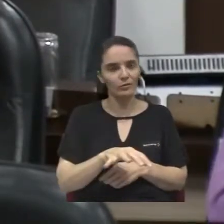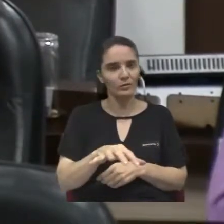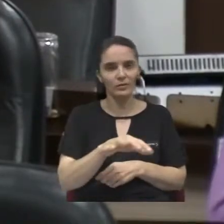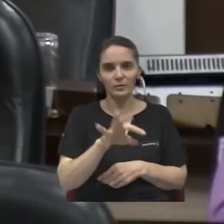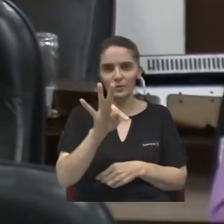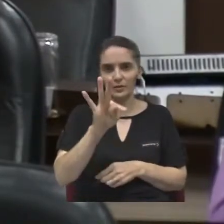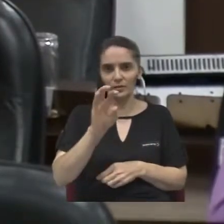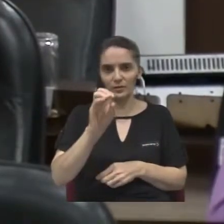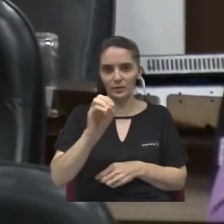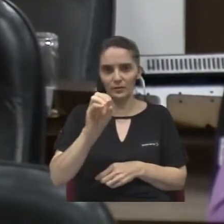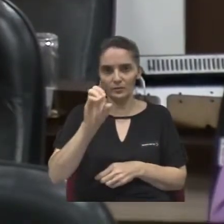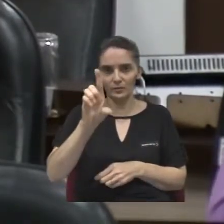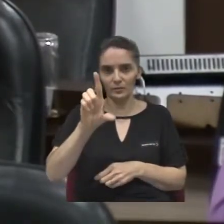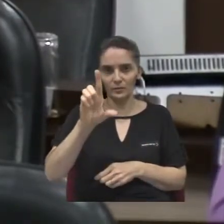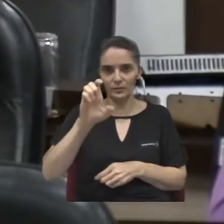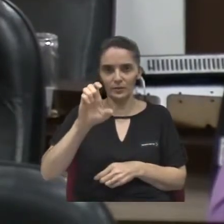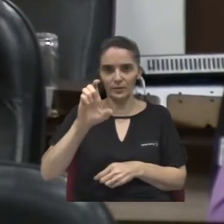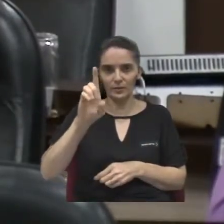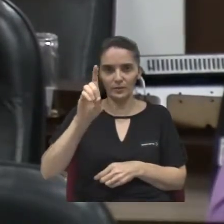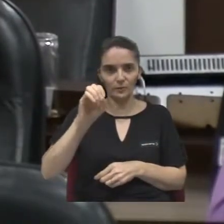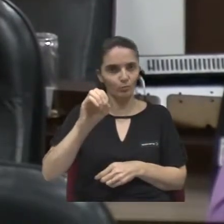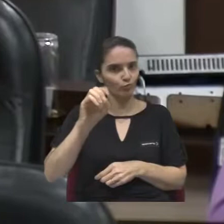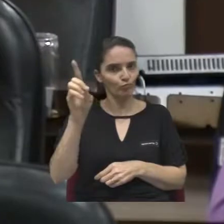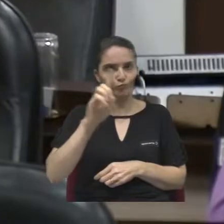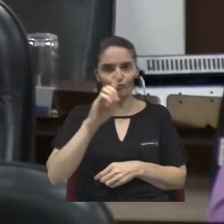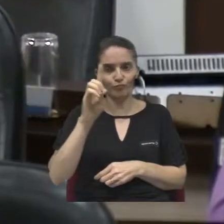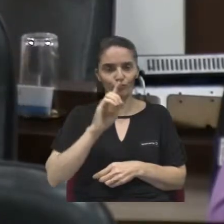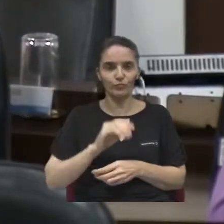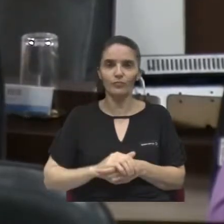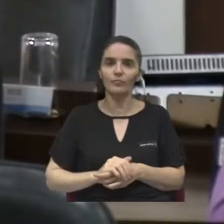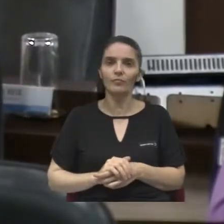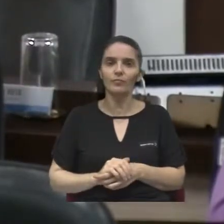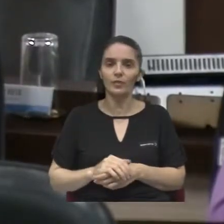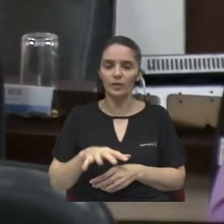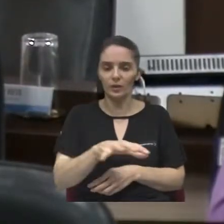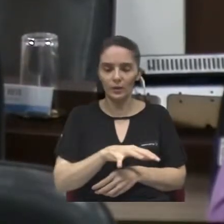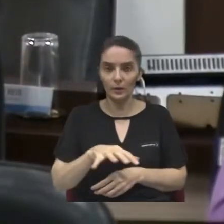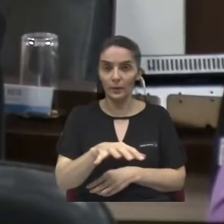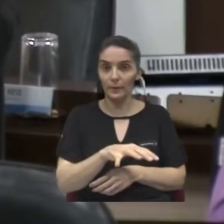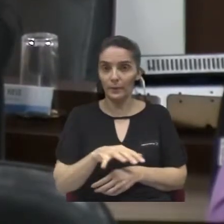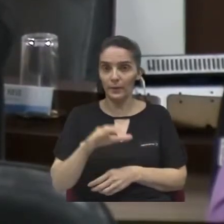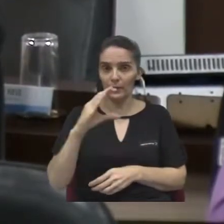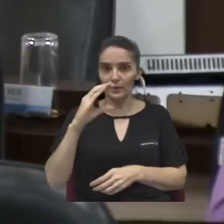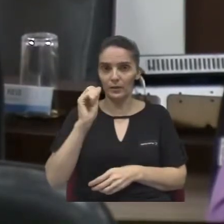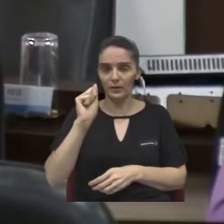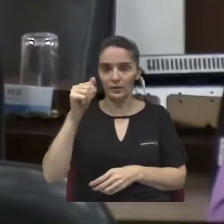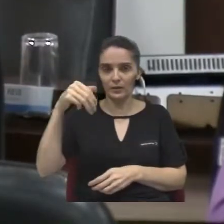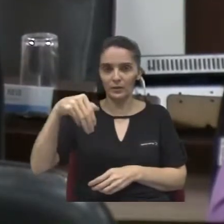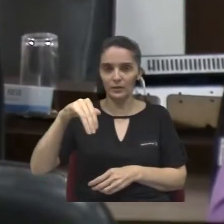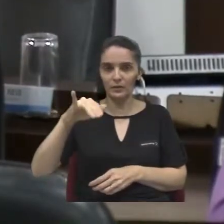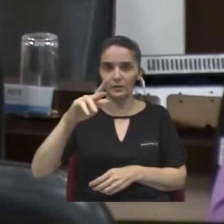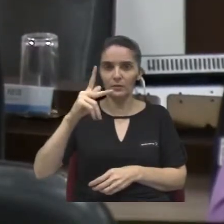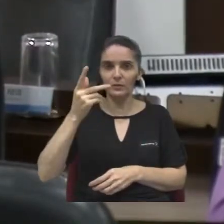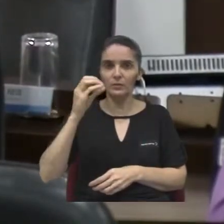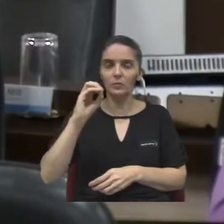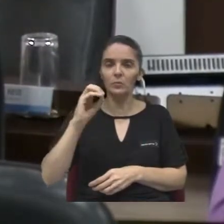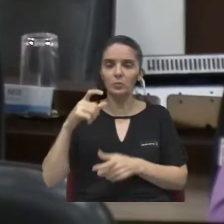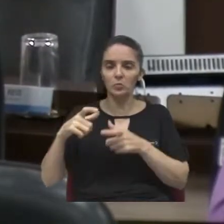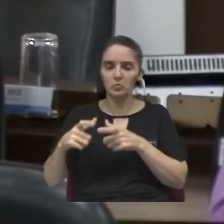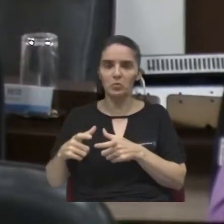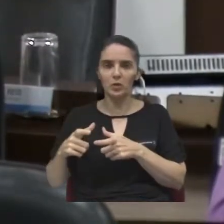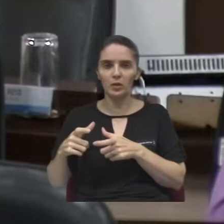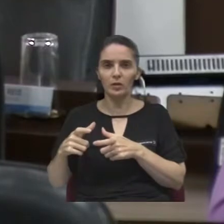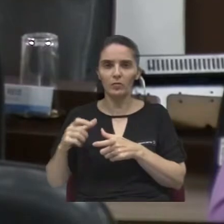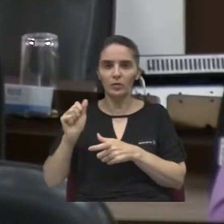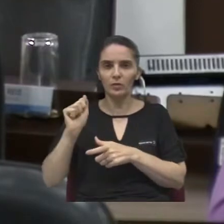vereador? Eu fui esses dias naquela praça, Camilo Ferrari, que fica lá no Santo André. O mato de